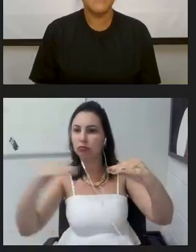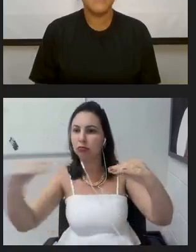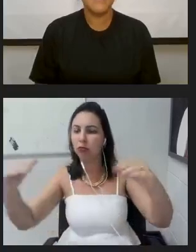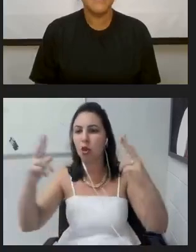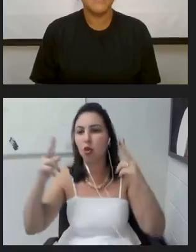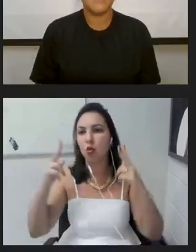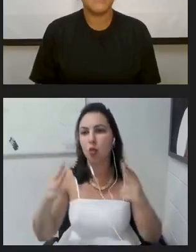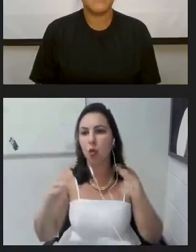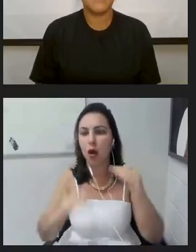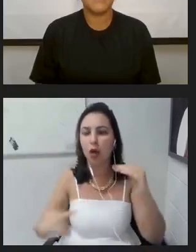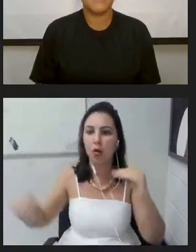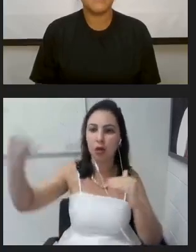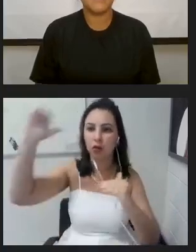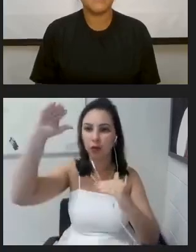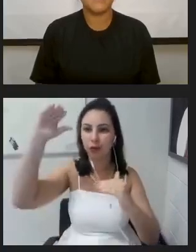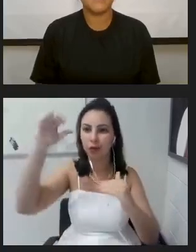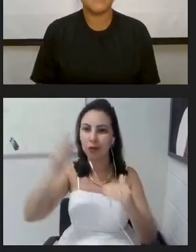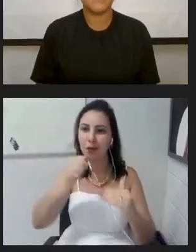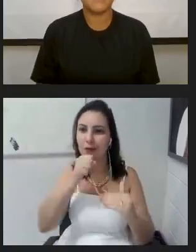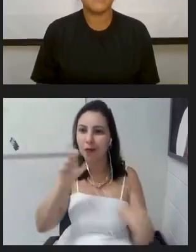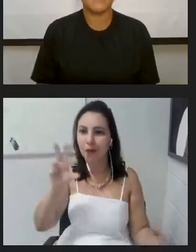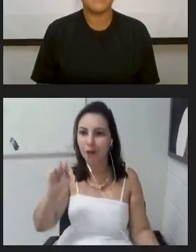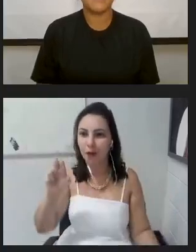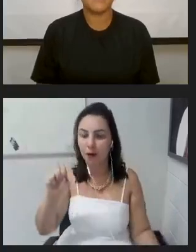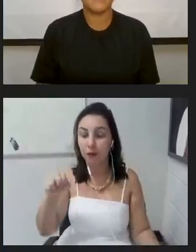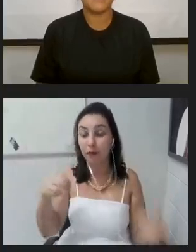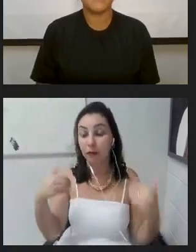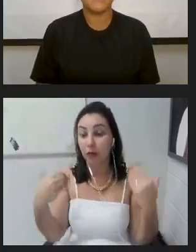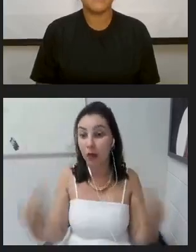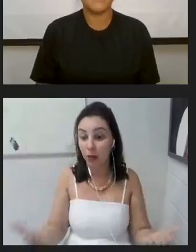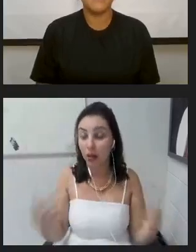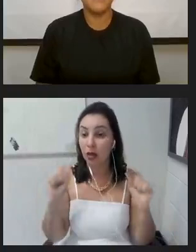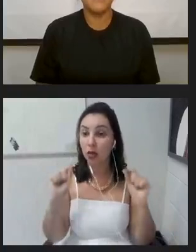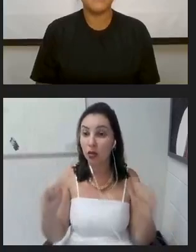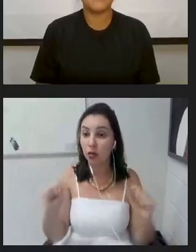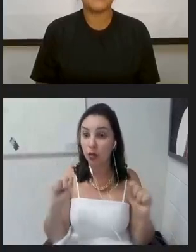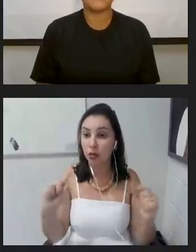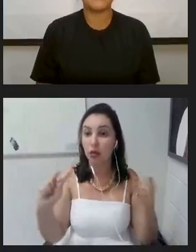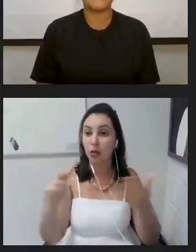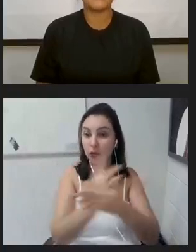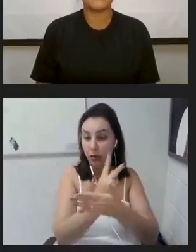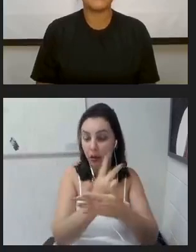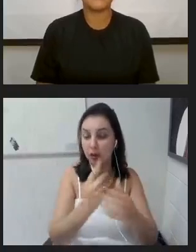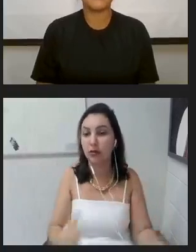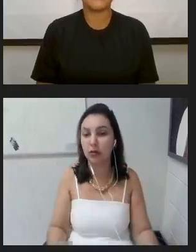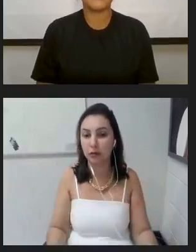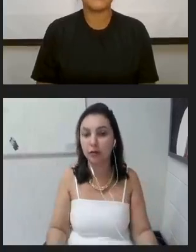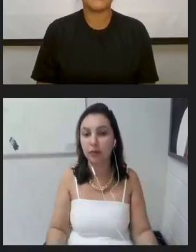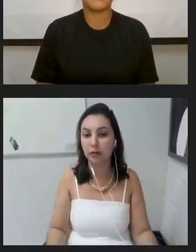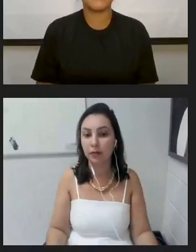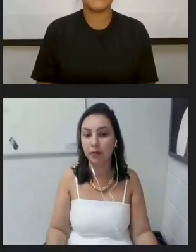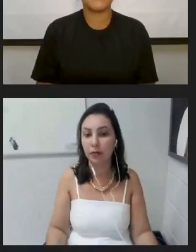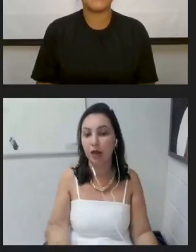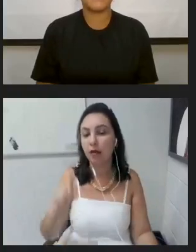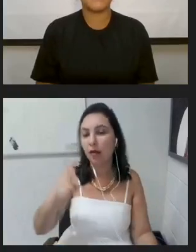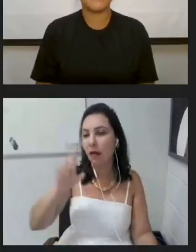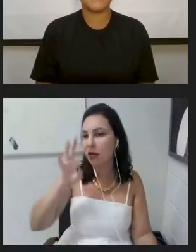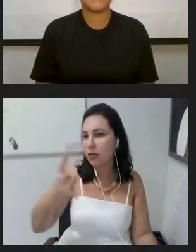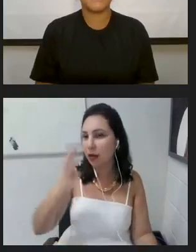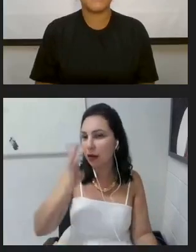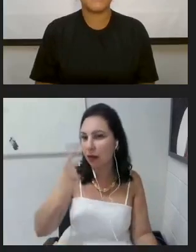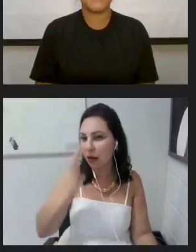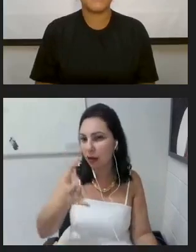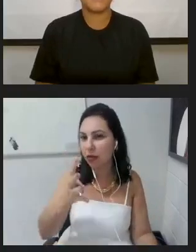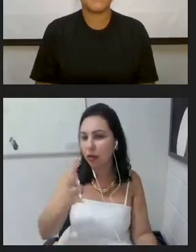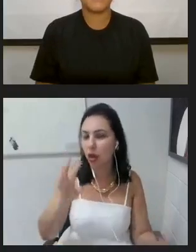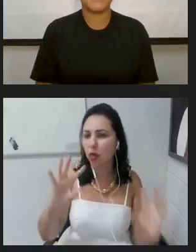que esse avô, que essa avó. E aí entra aqui na dimensão da crítica. Tudo isso